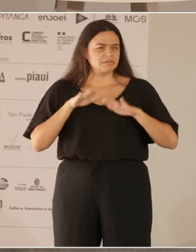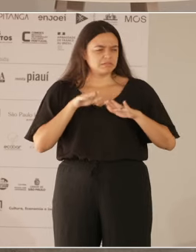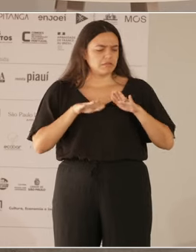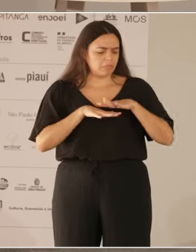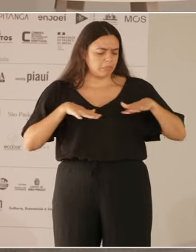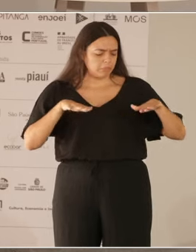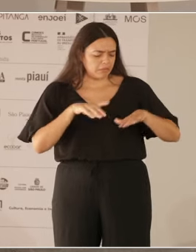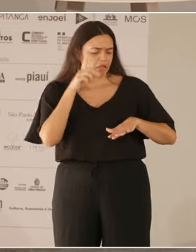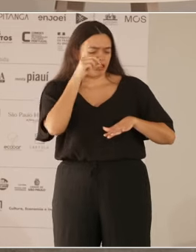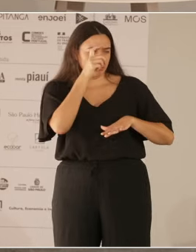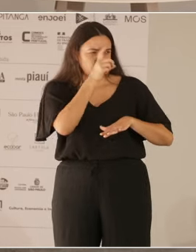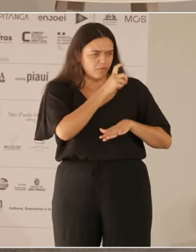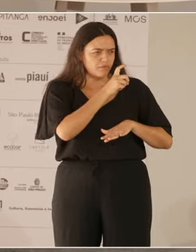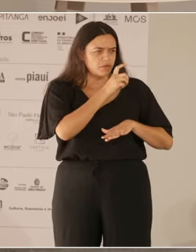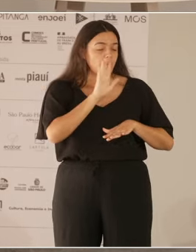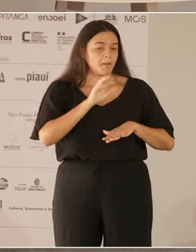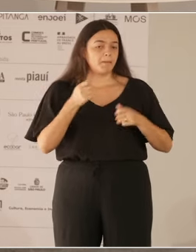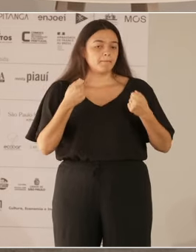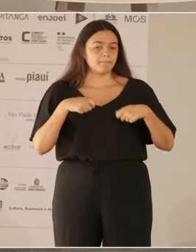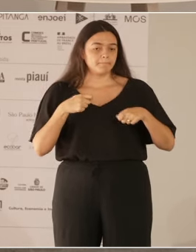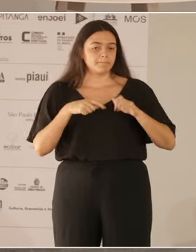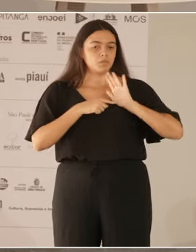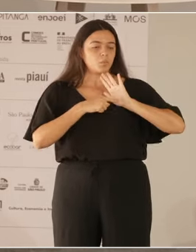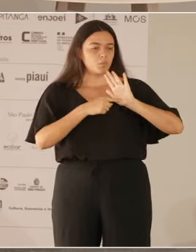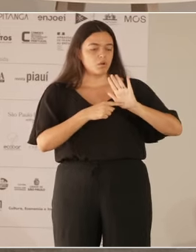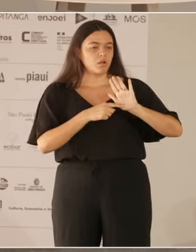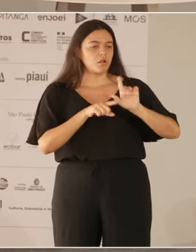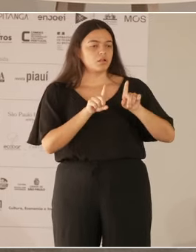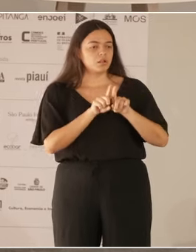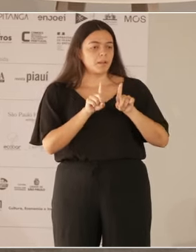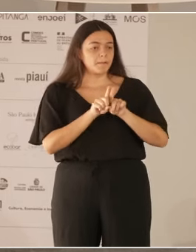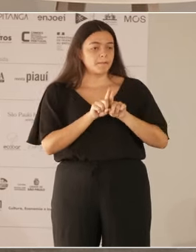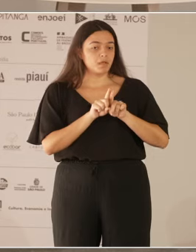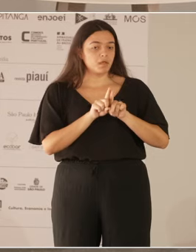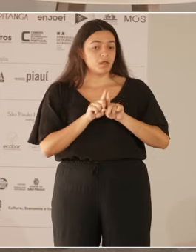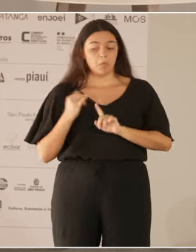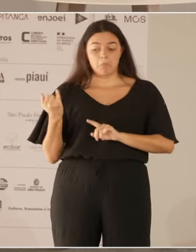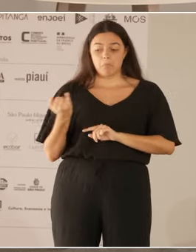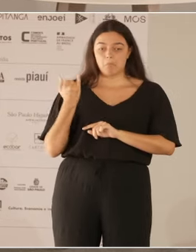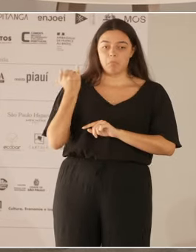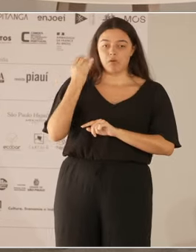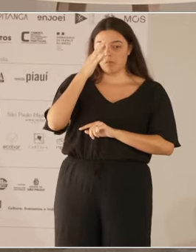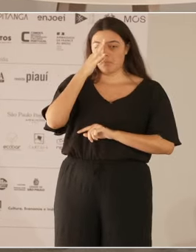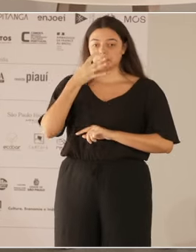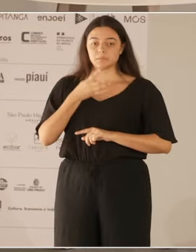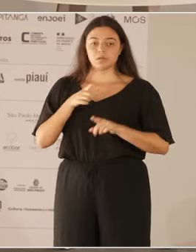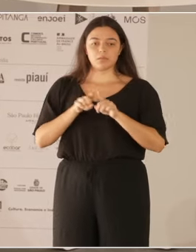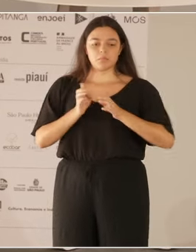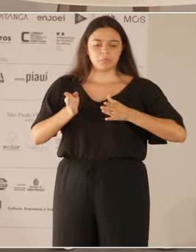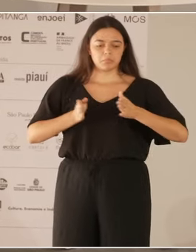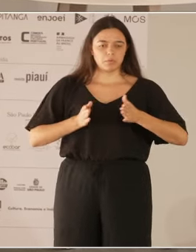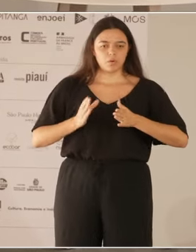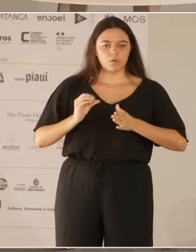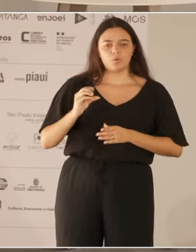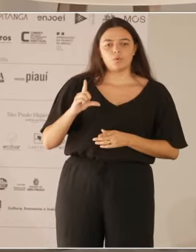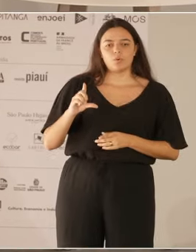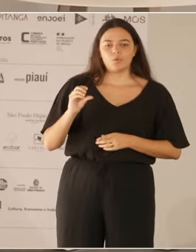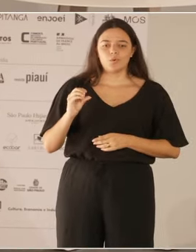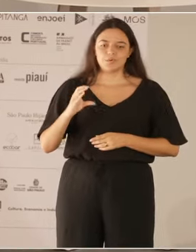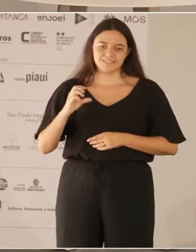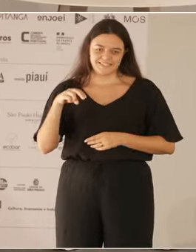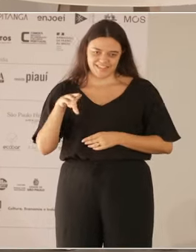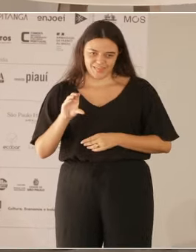E ela mostra também, ela realça o tanto que é privilegiado esse período holoceno, né? Agora a gente teve essa briga,